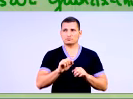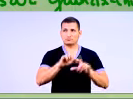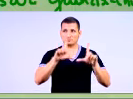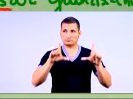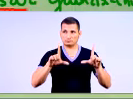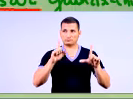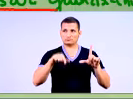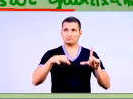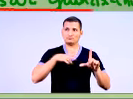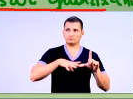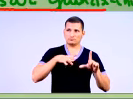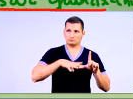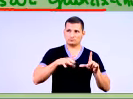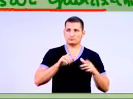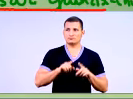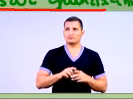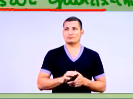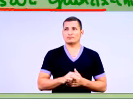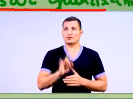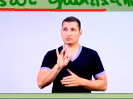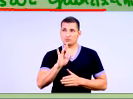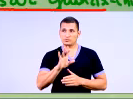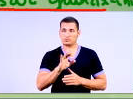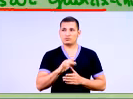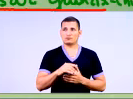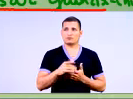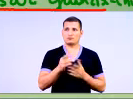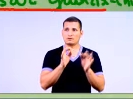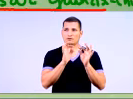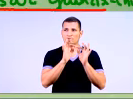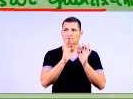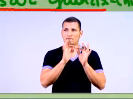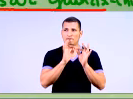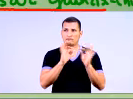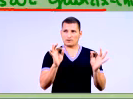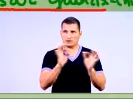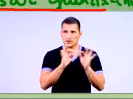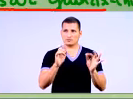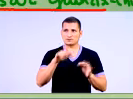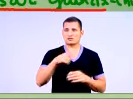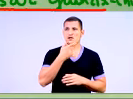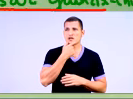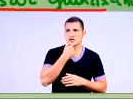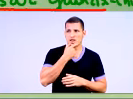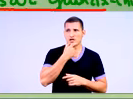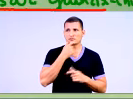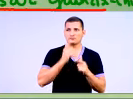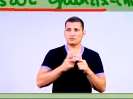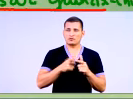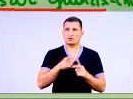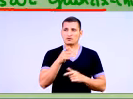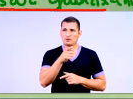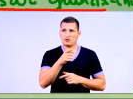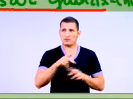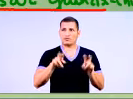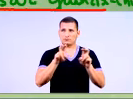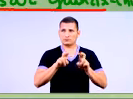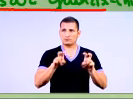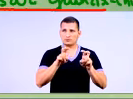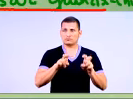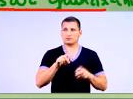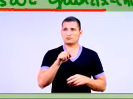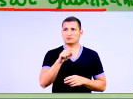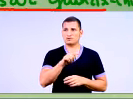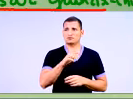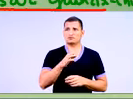tela é em português. Só que os comandos, as instruções são em inglês. Por quê? Porque o computador, gente, ele